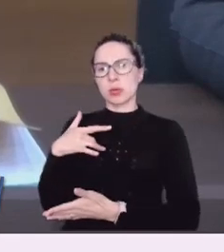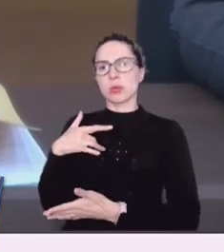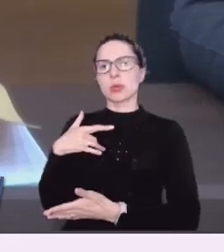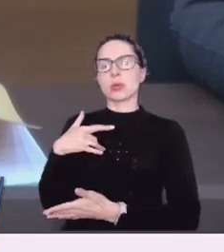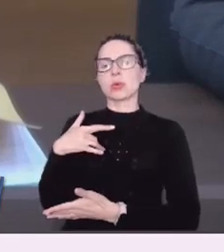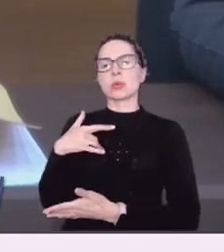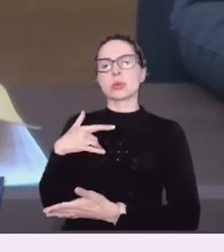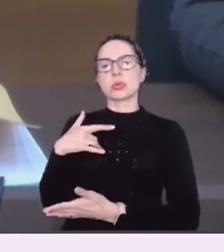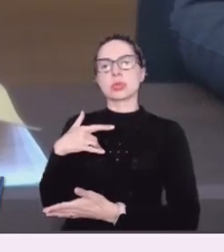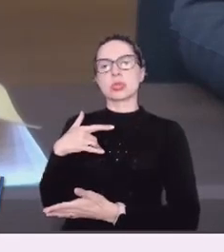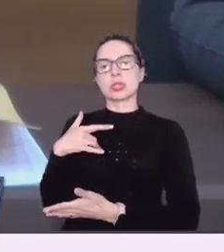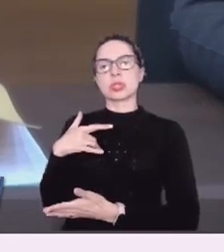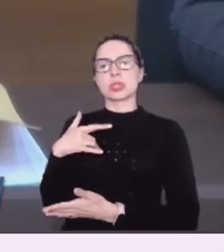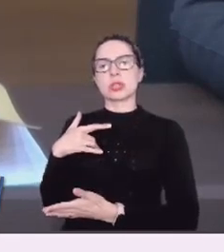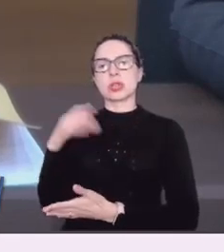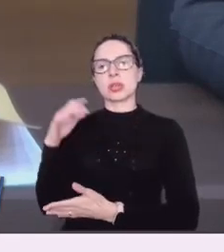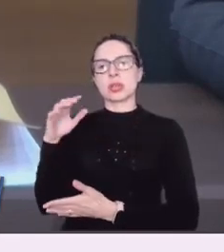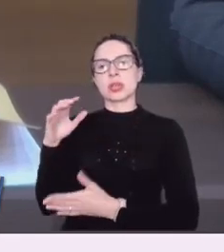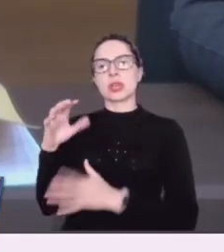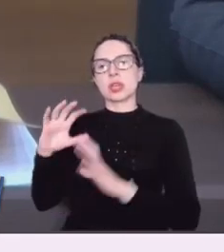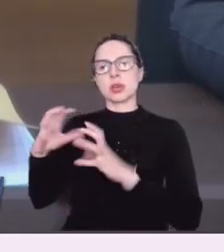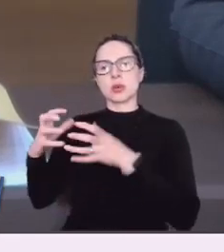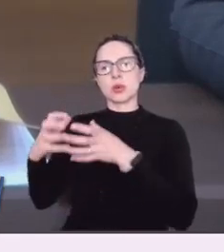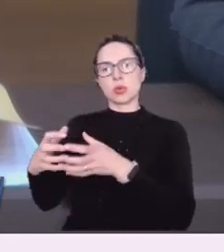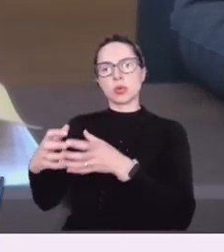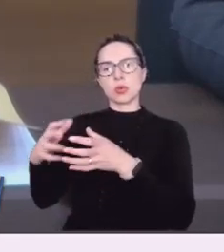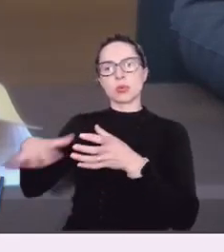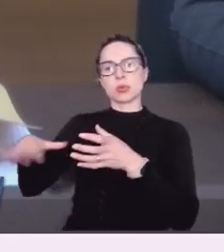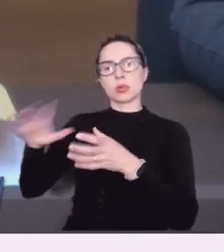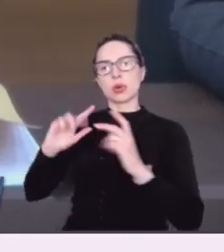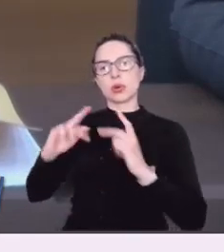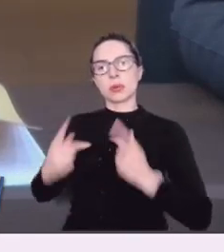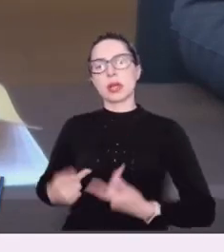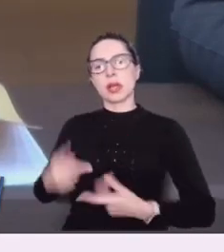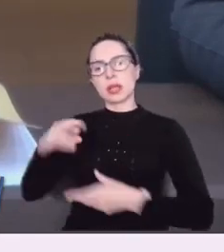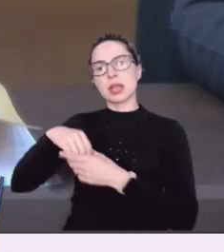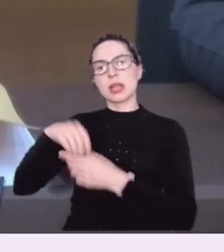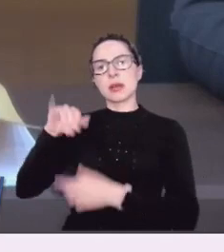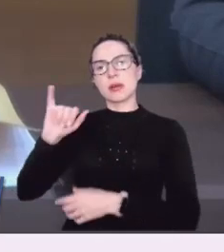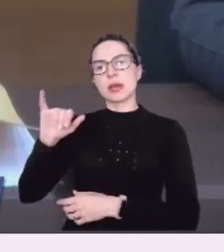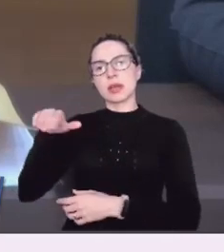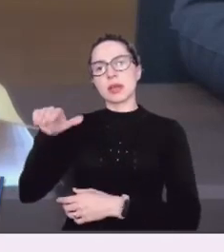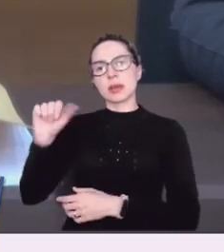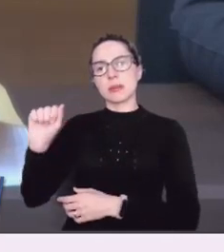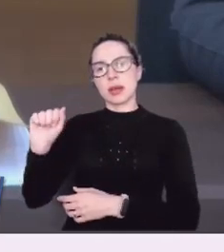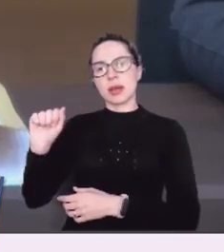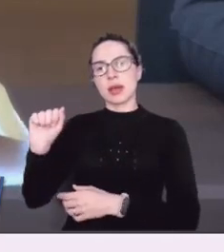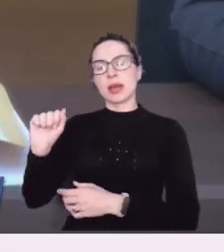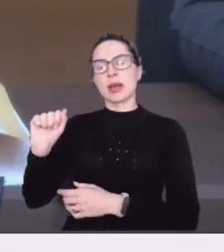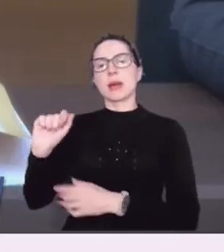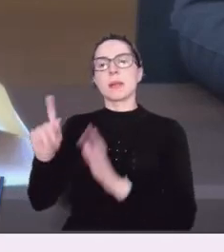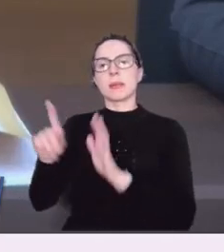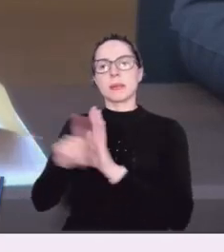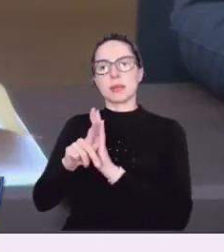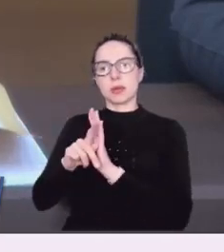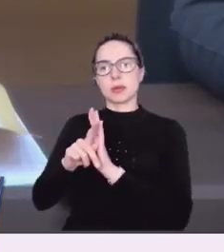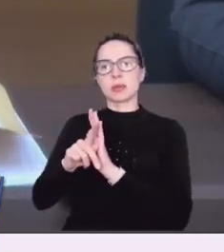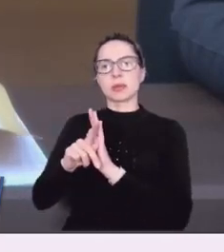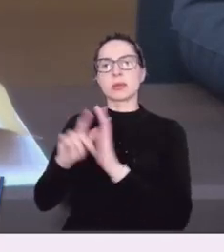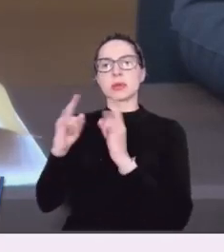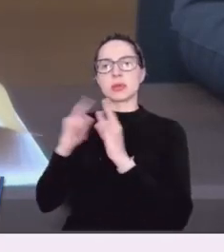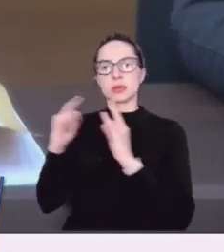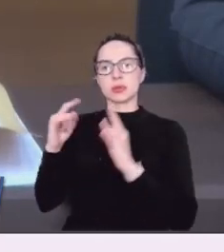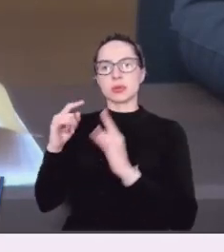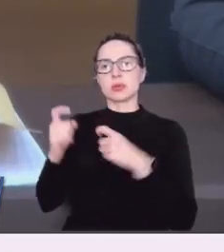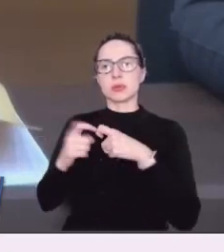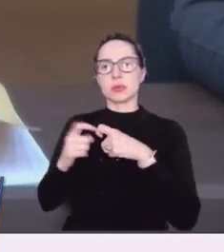espiritualidade para a humanidade, dentro do IMA, Instituto de Medicina do Além, junto de João